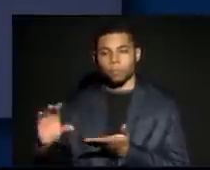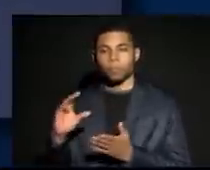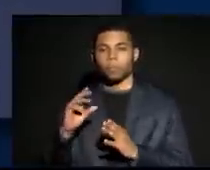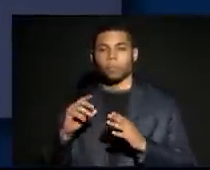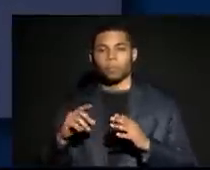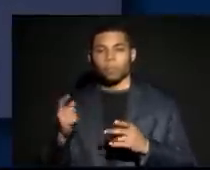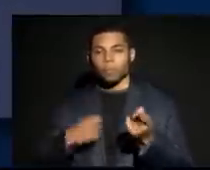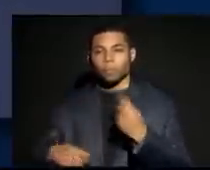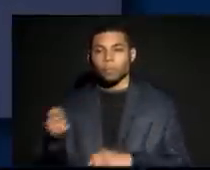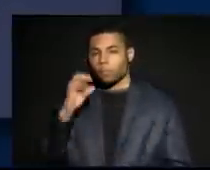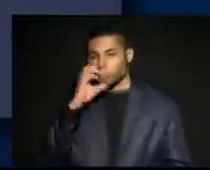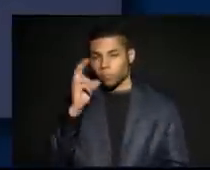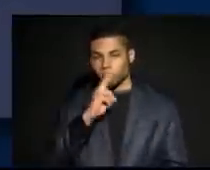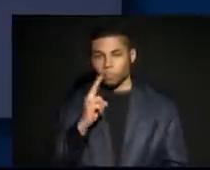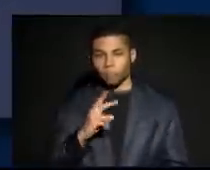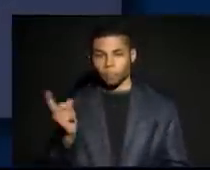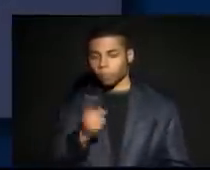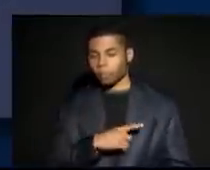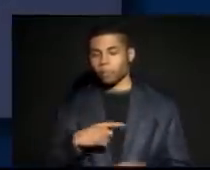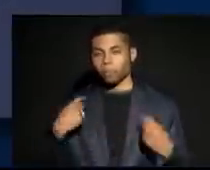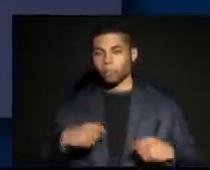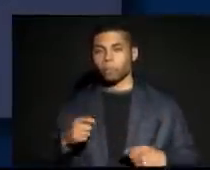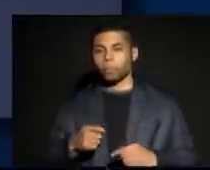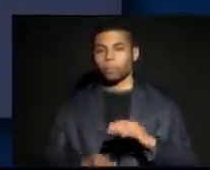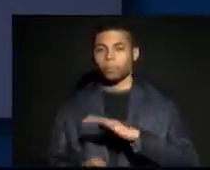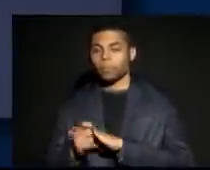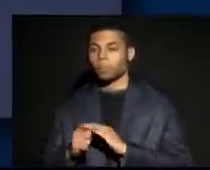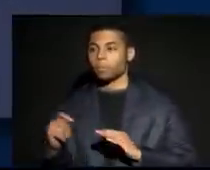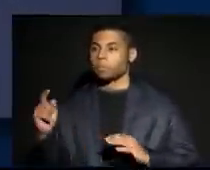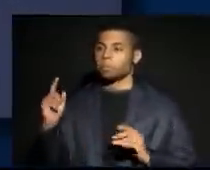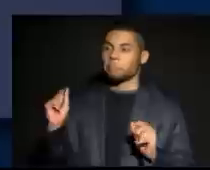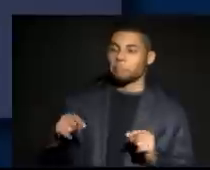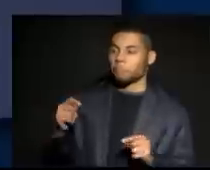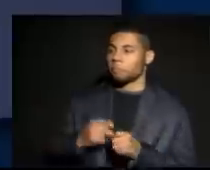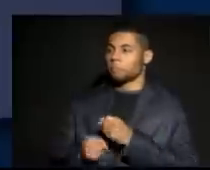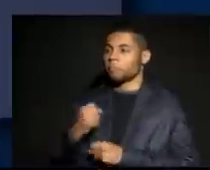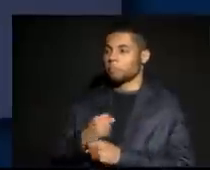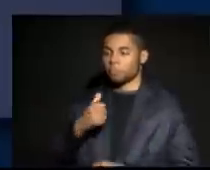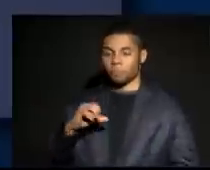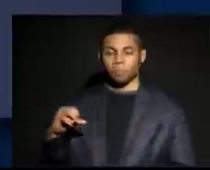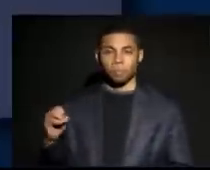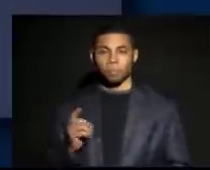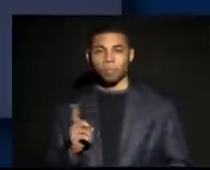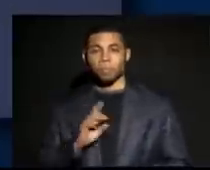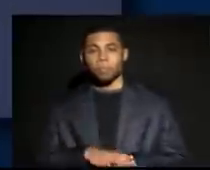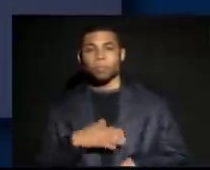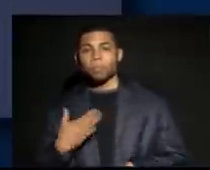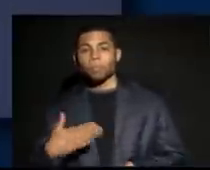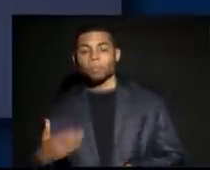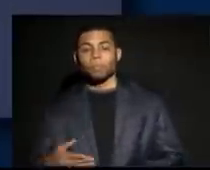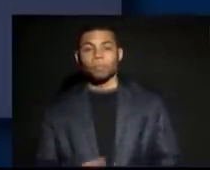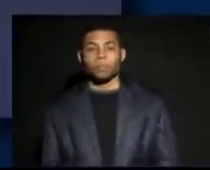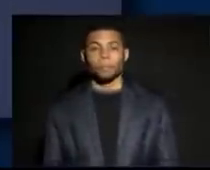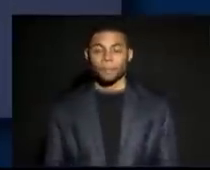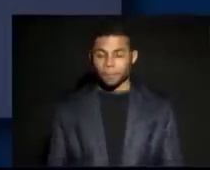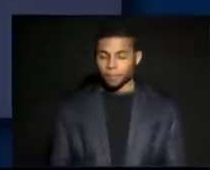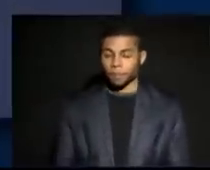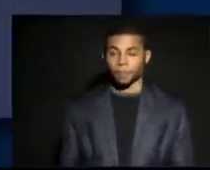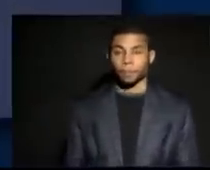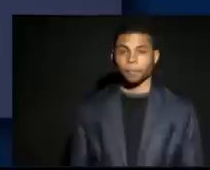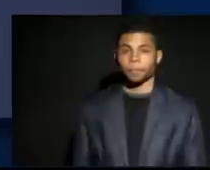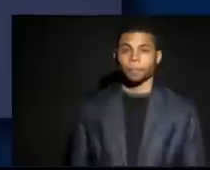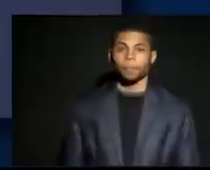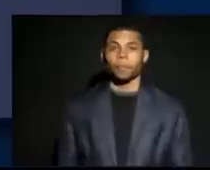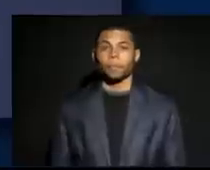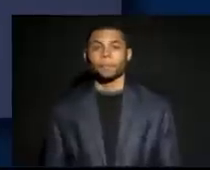e nós mesmos cansamos fazer isso para investidores externos nos anos 90 com o passar do tempo esse